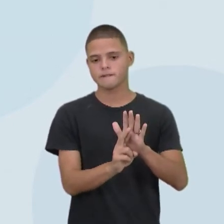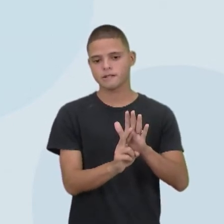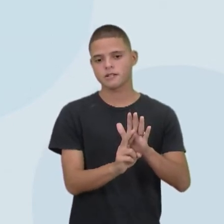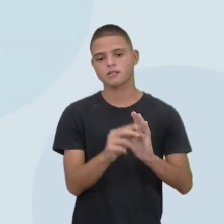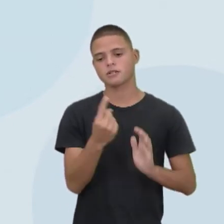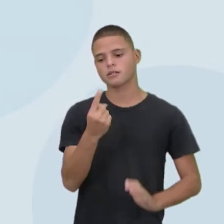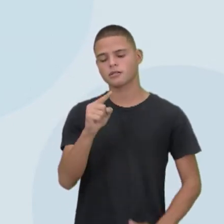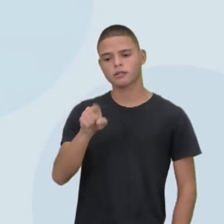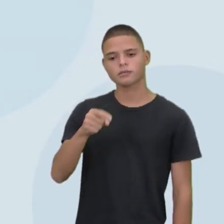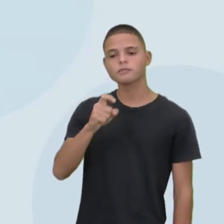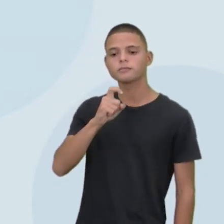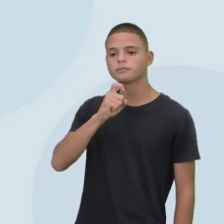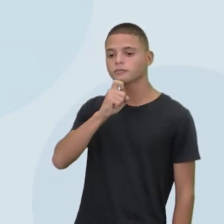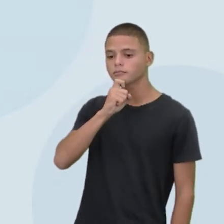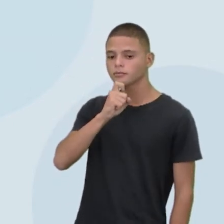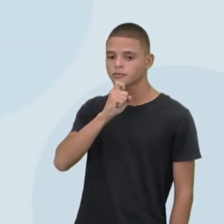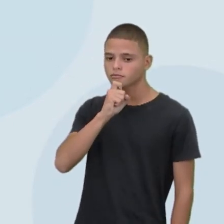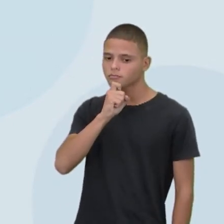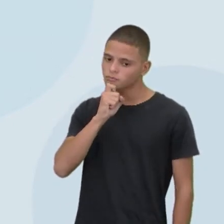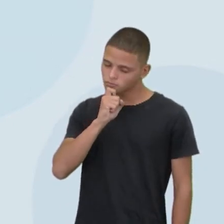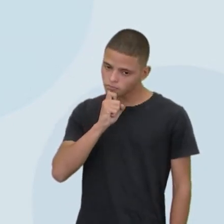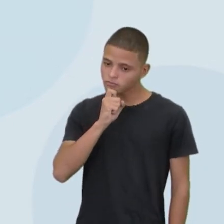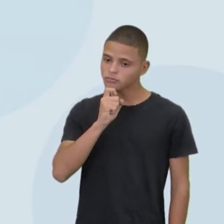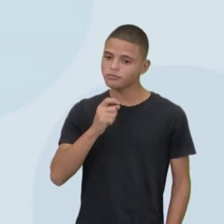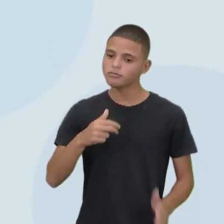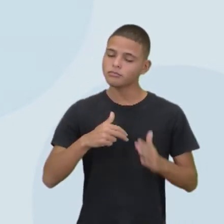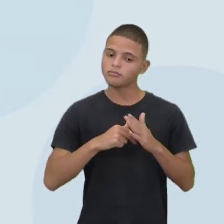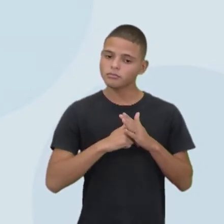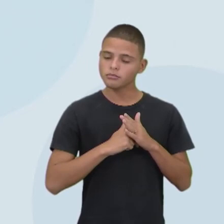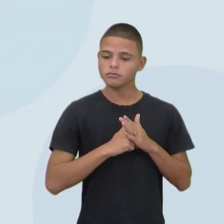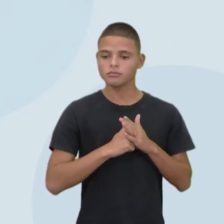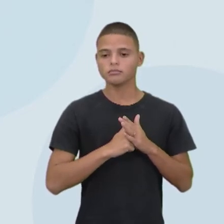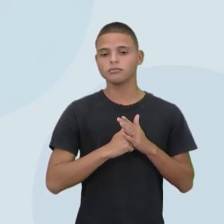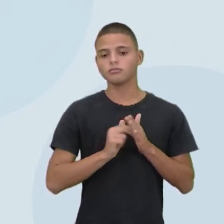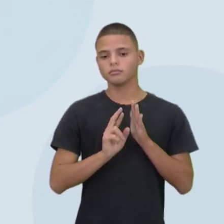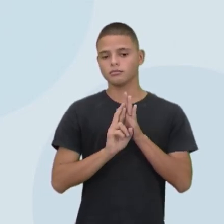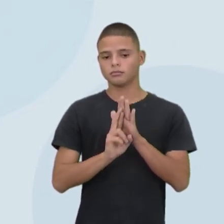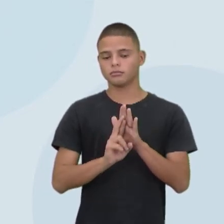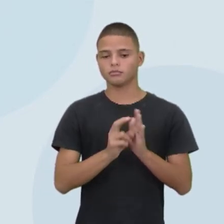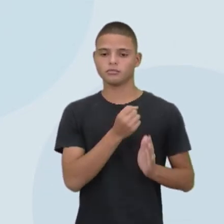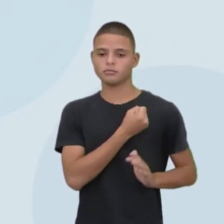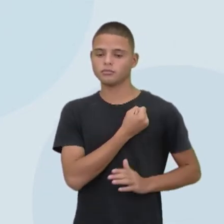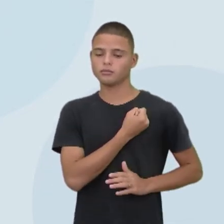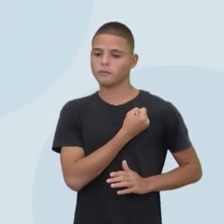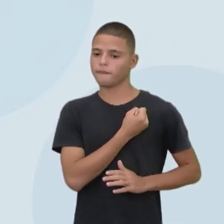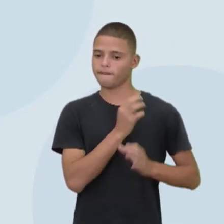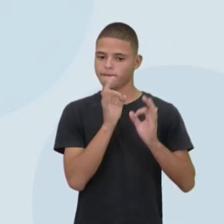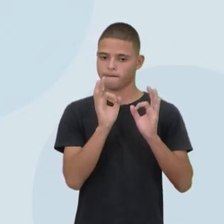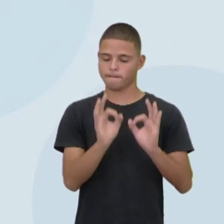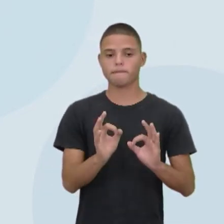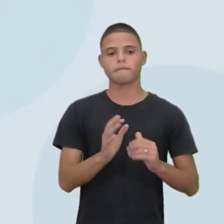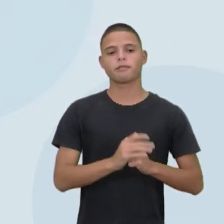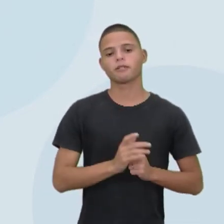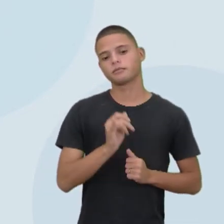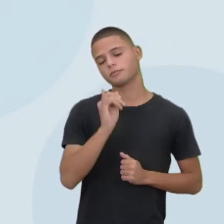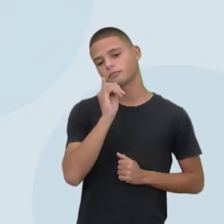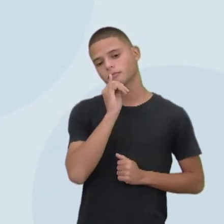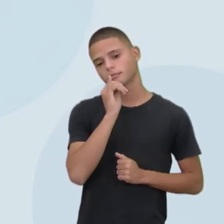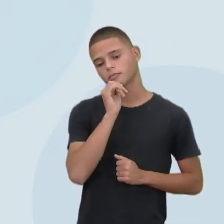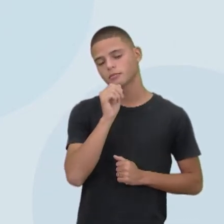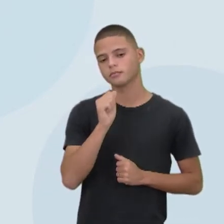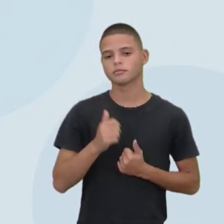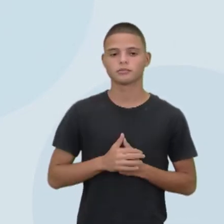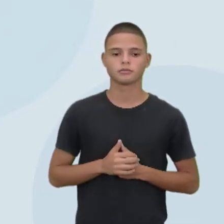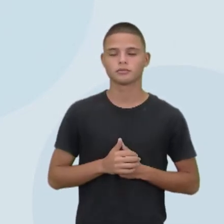está falando do quê? Das quantitativas discretas. E aí elas representam o quê? Valores inteiros. Vejam, eu posso expressar, por